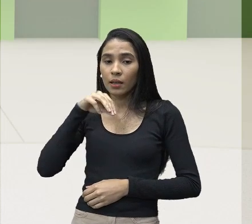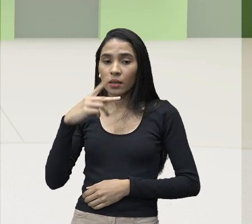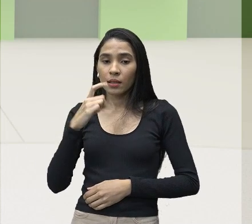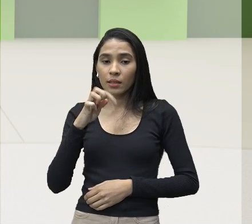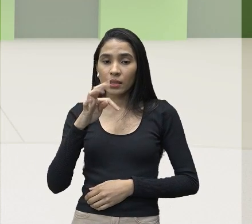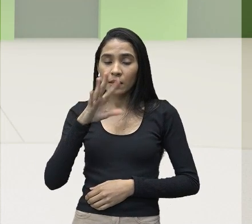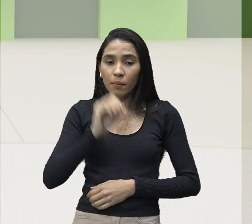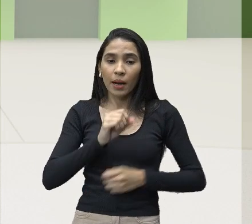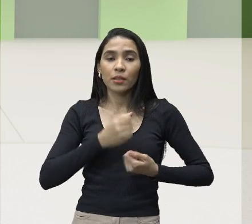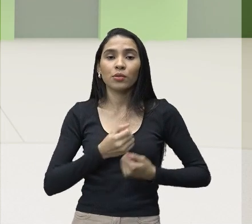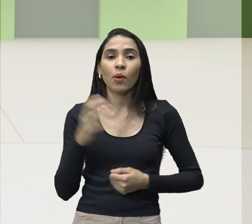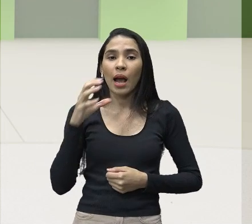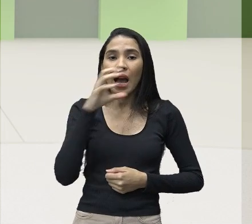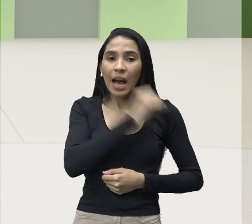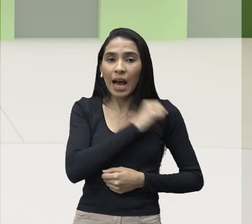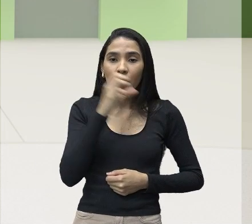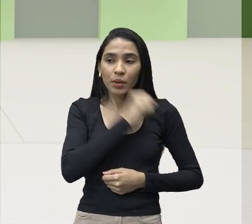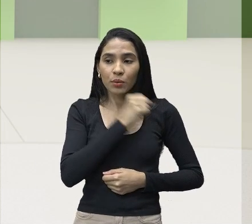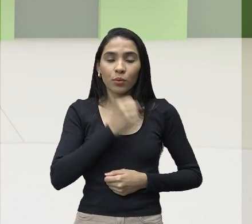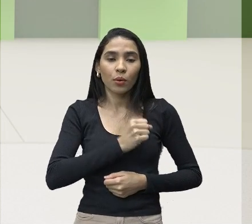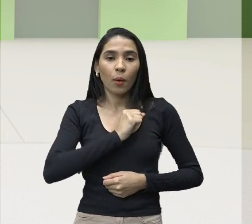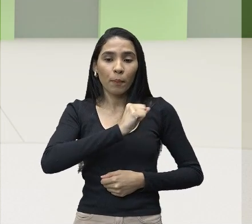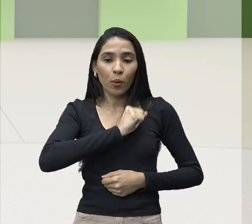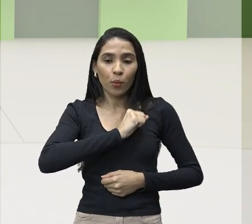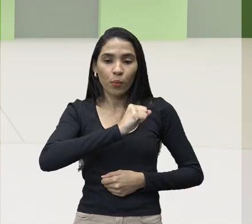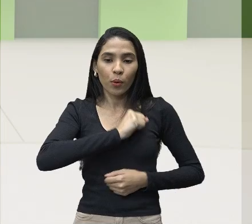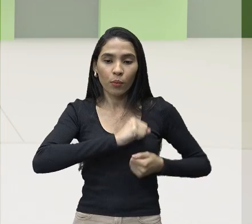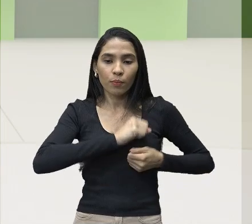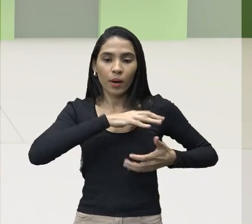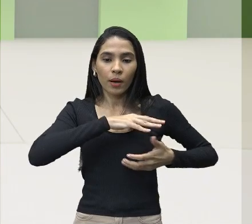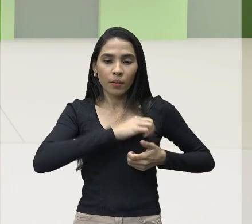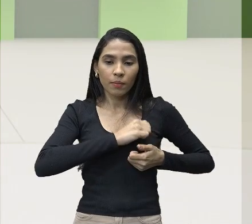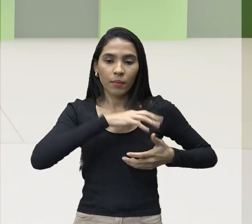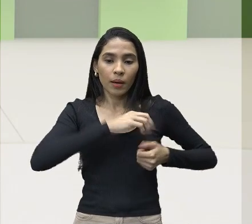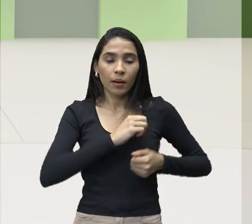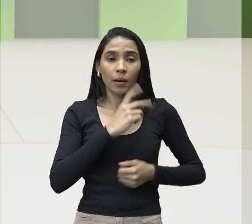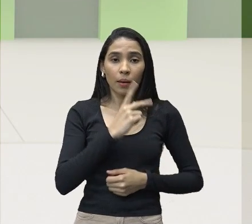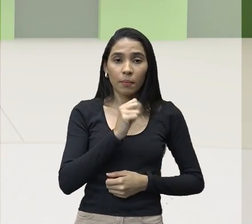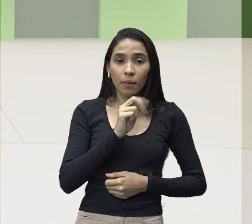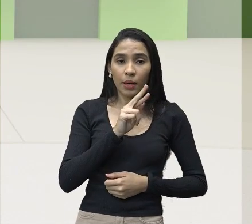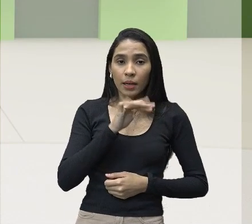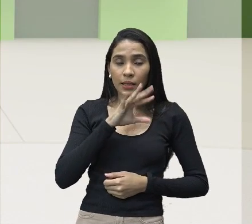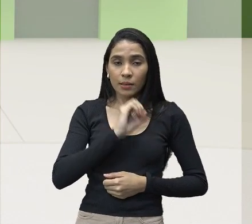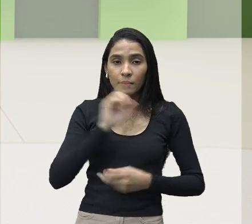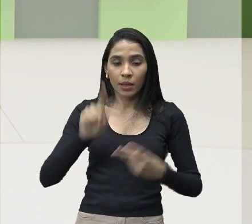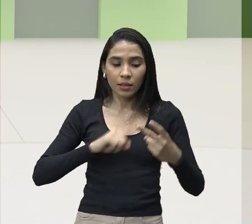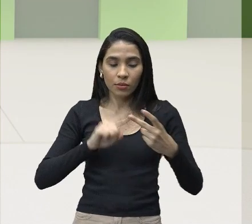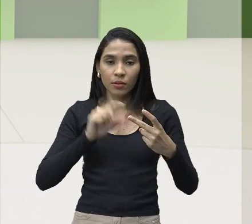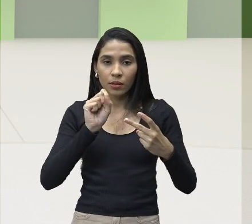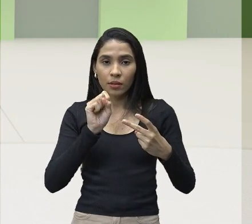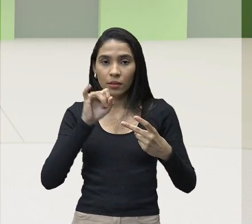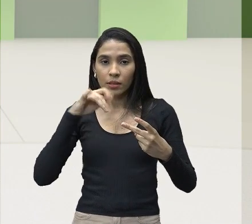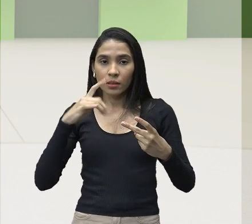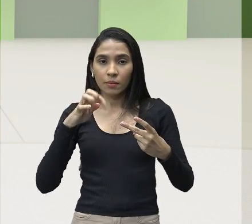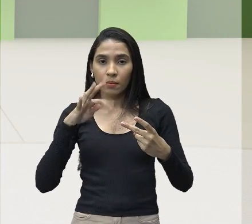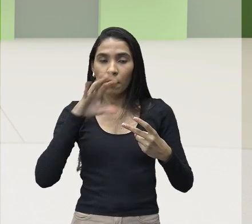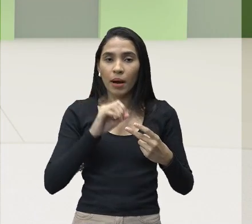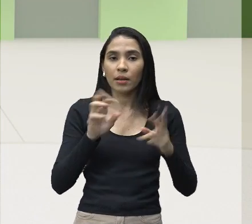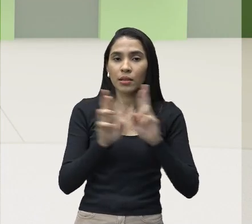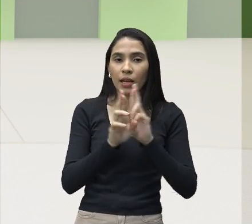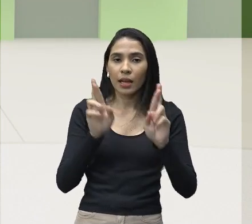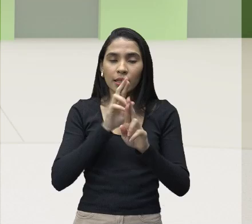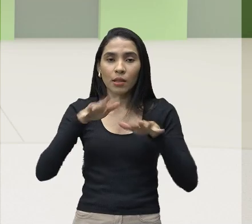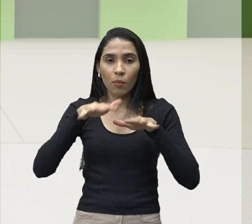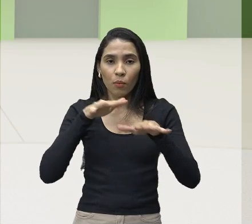a aceleração do batimento cardíaco. Então, o parasimpático e o simpático, que está relacionado com